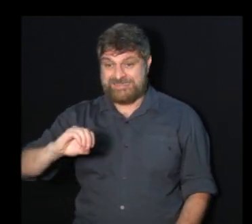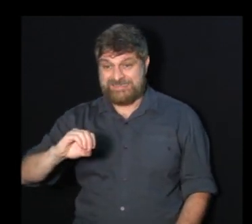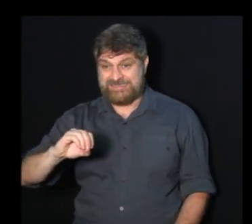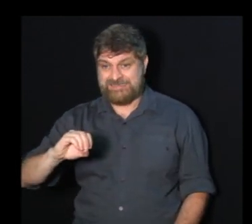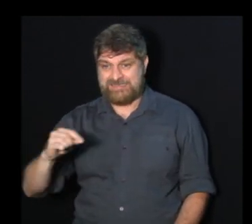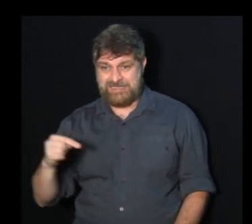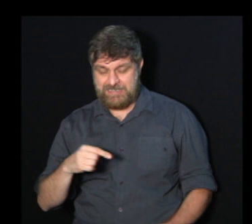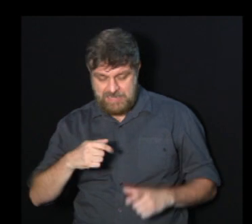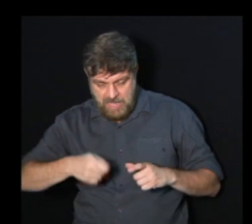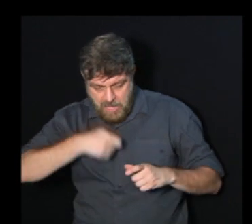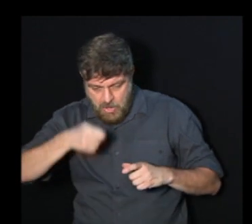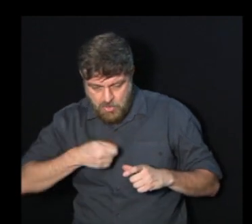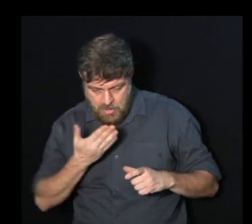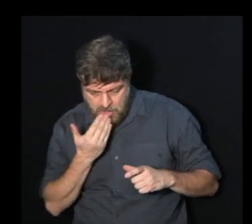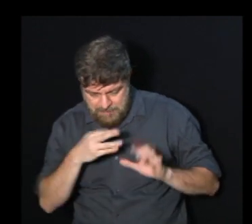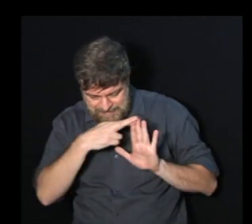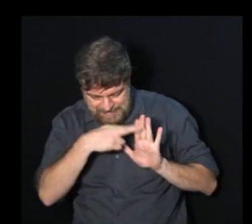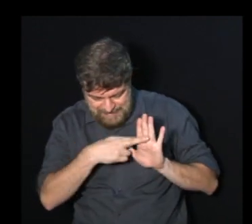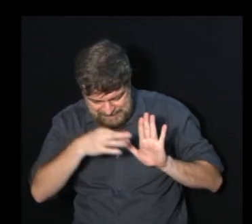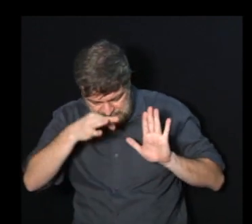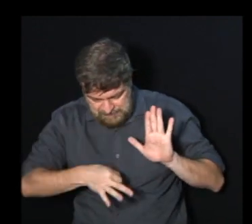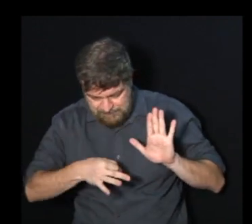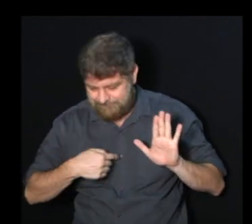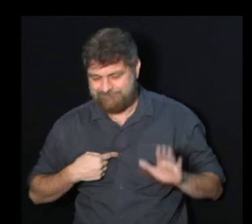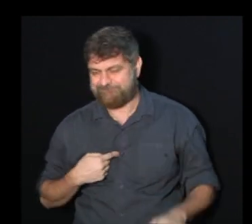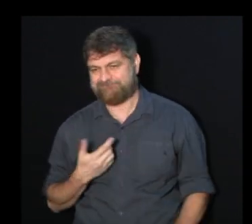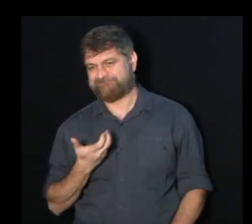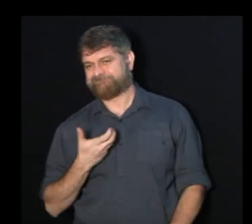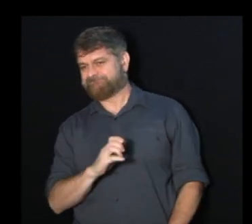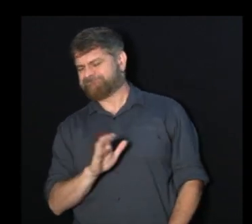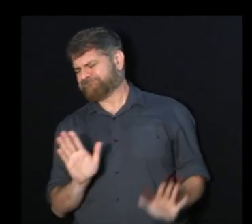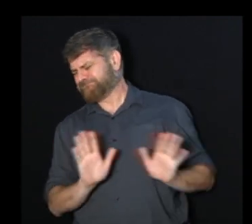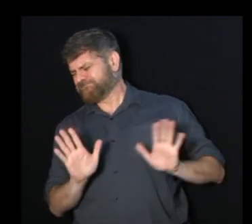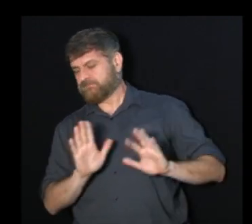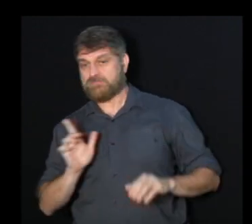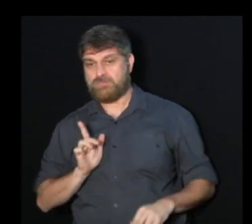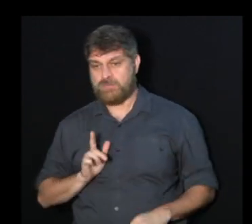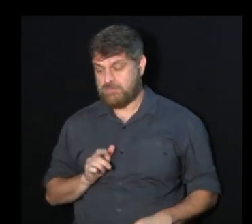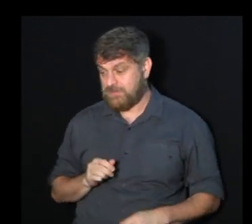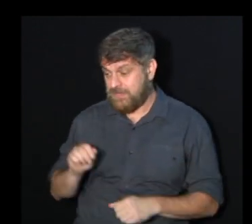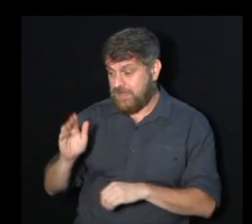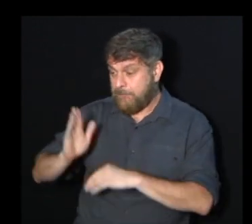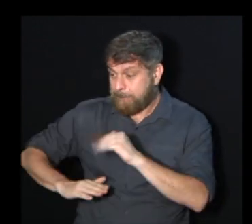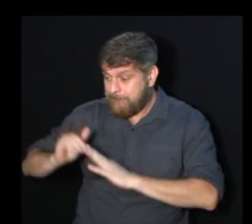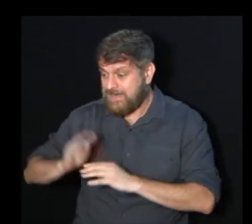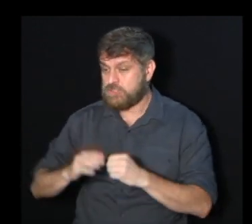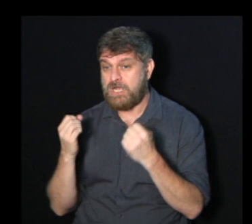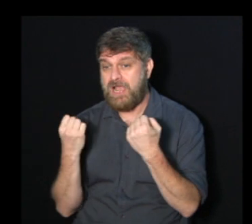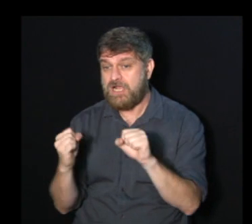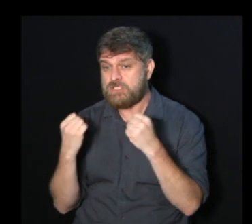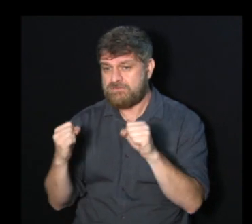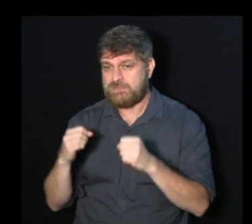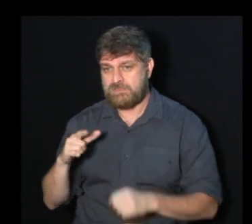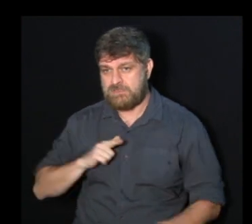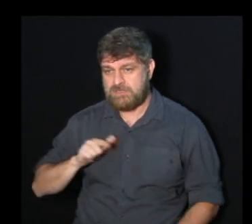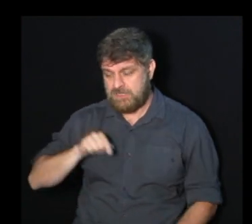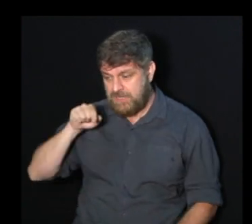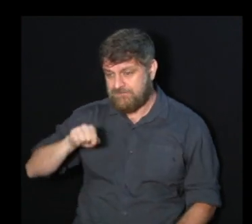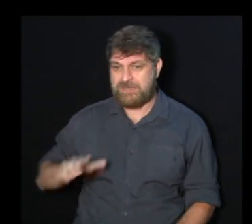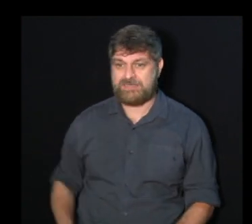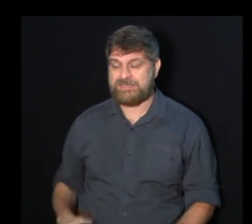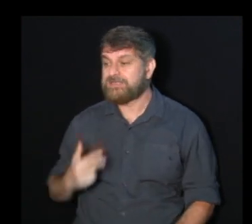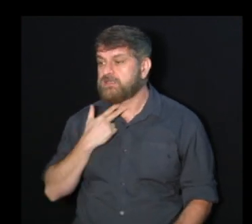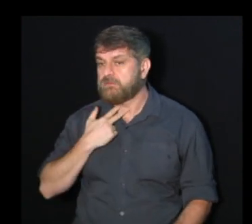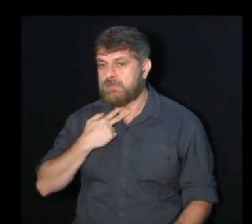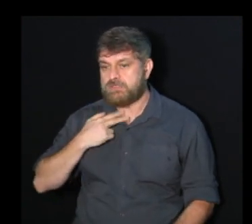já que ela não vai fazer o plano alimentar, ela não vai aderir a isso, vamos introduzir atividade física nela. O ideal é atividade física de baixo